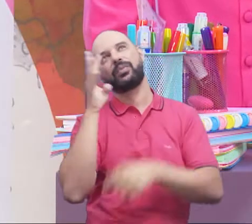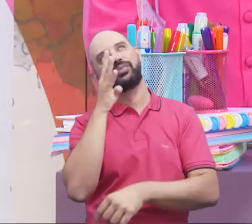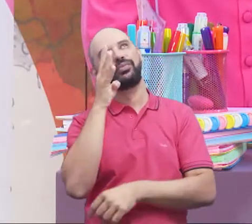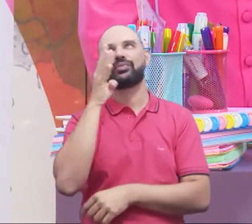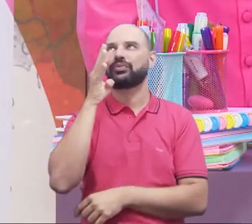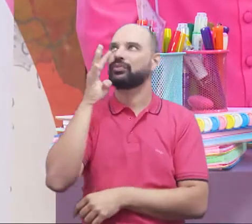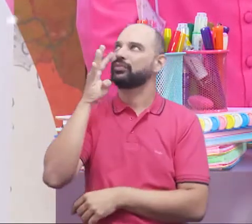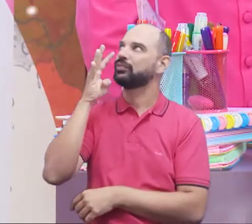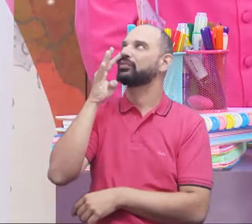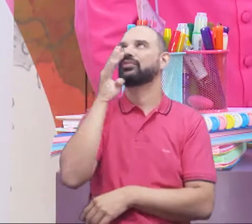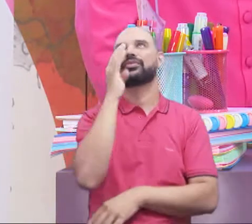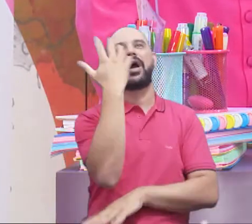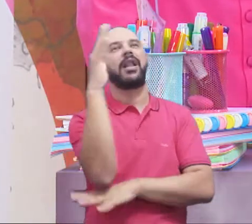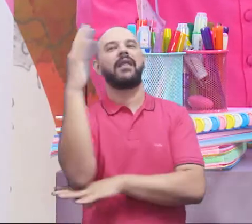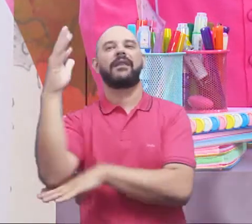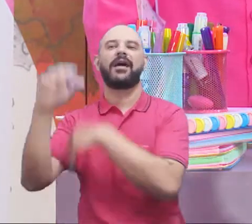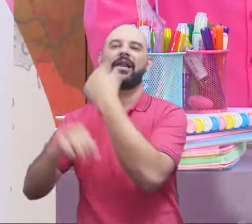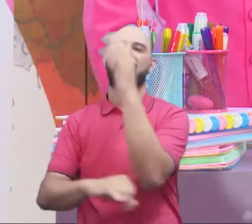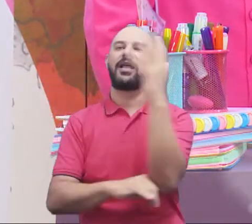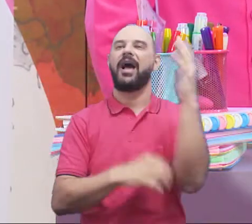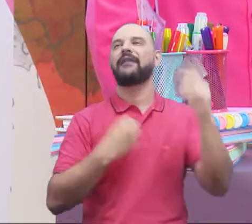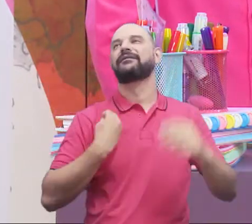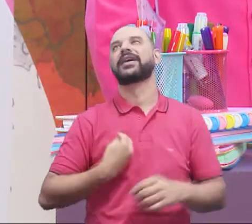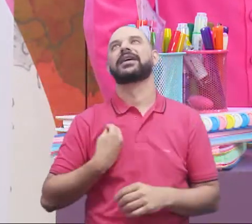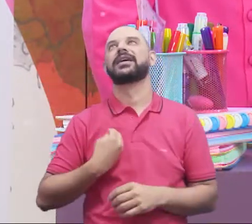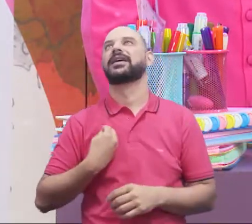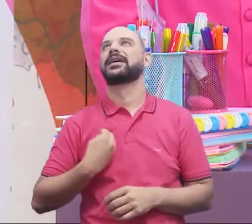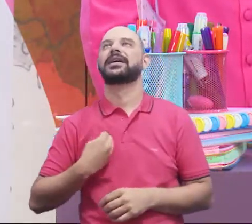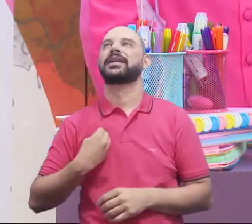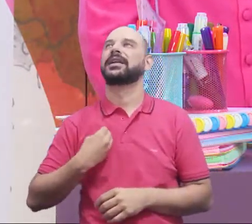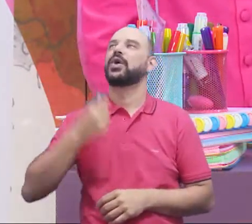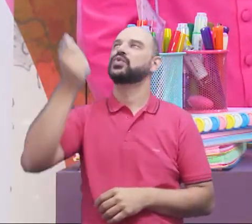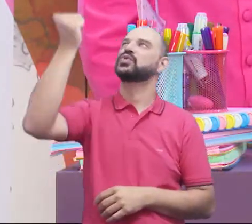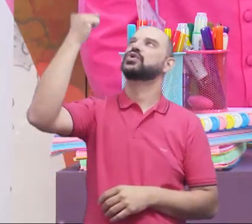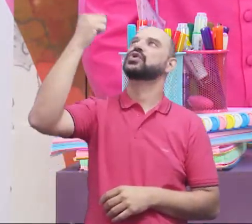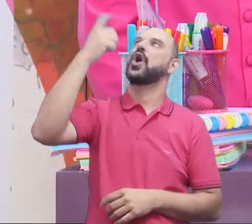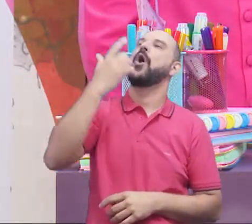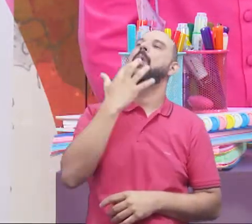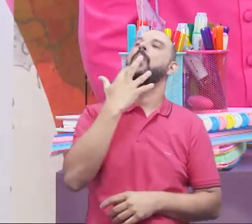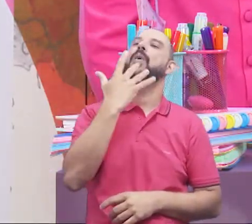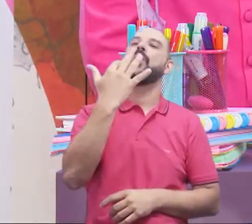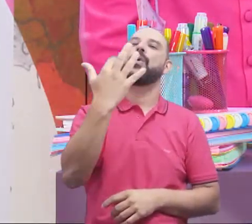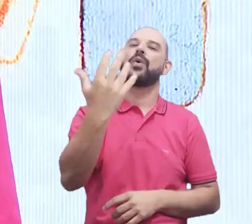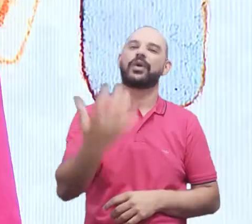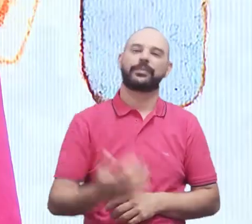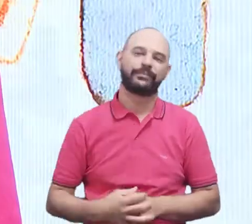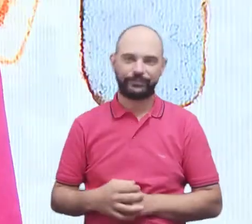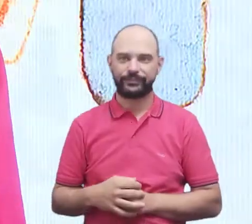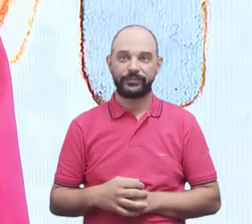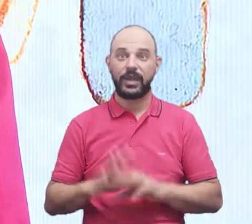e apreciando a vida e a natureza que o sol começava a colorir.